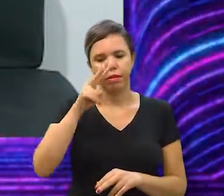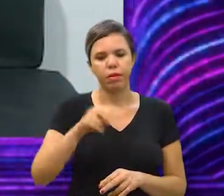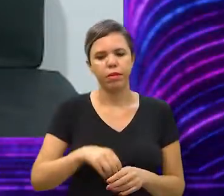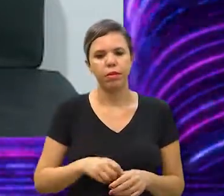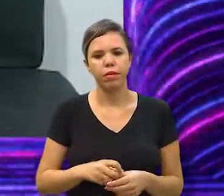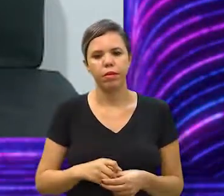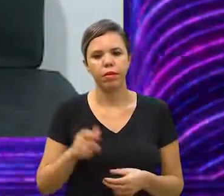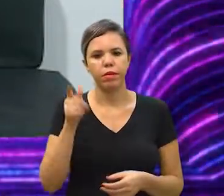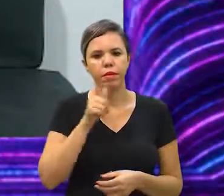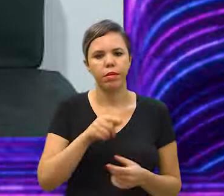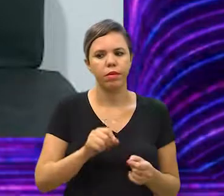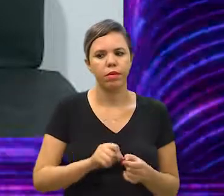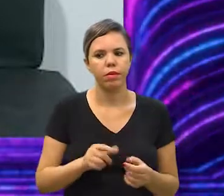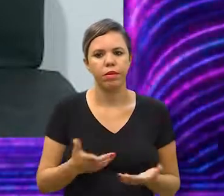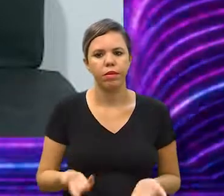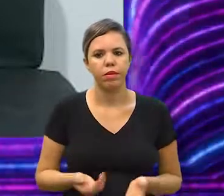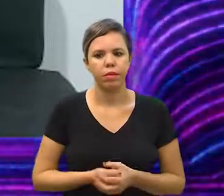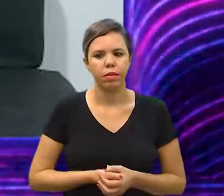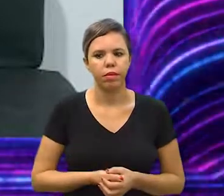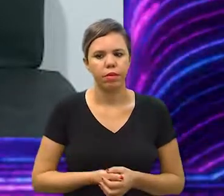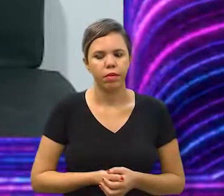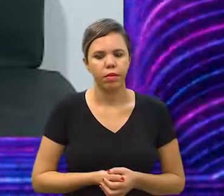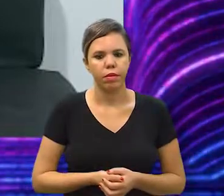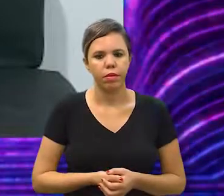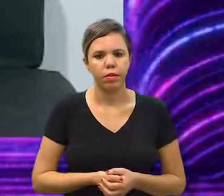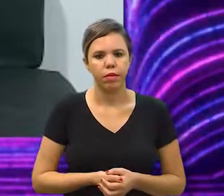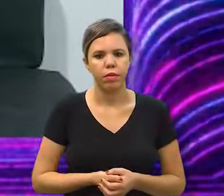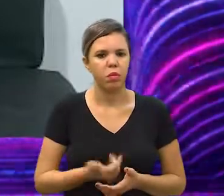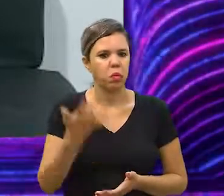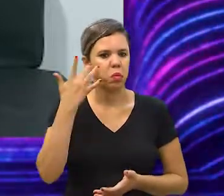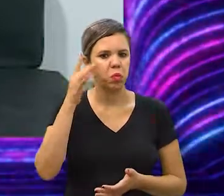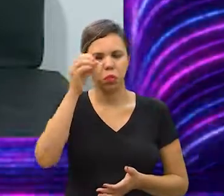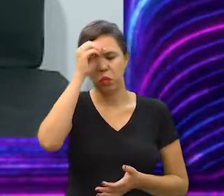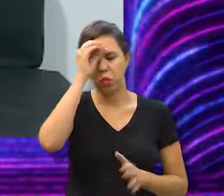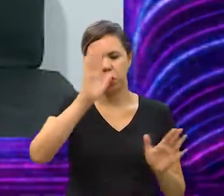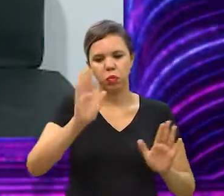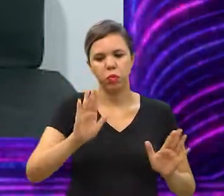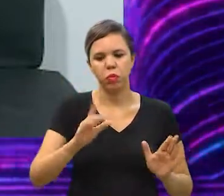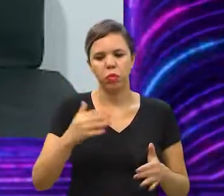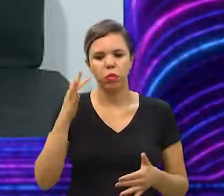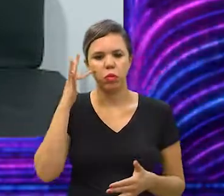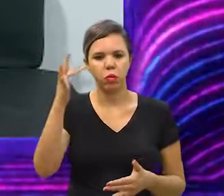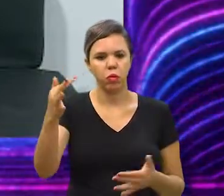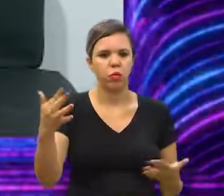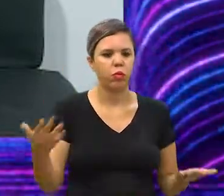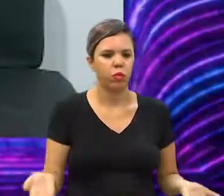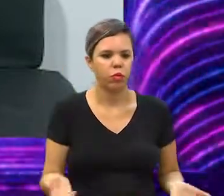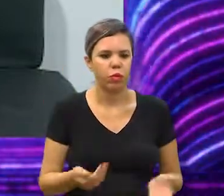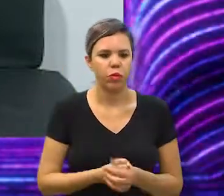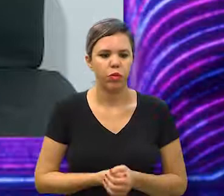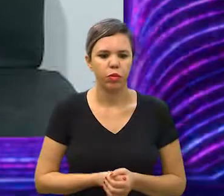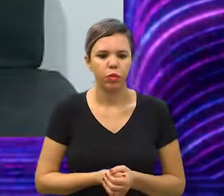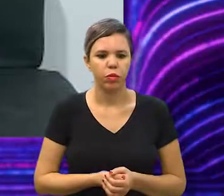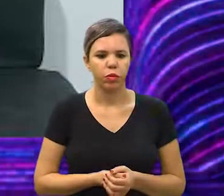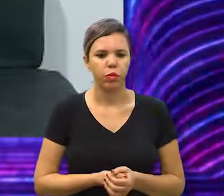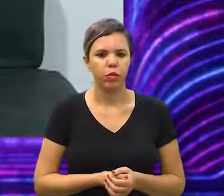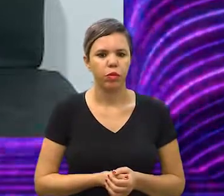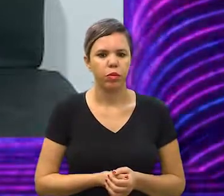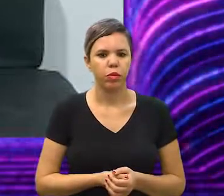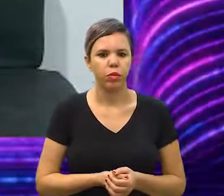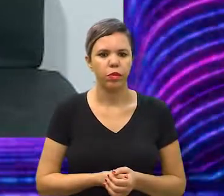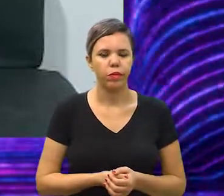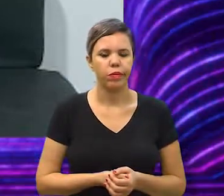como seria e tudo mais. Então, a gente não sabe o que vai vir amanhã, assim, como que vai ser o dia de